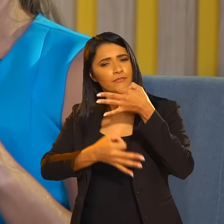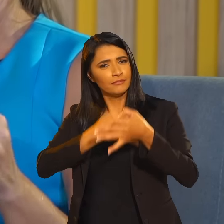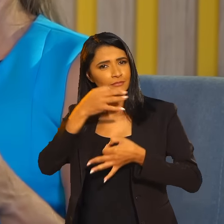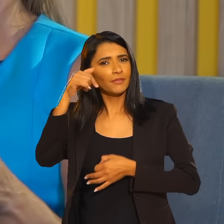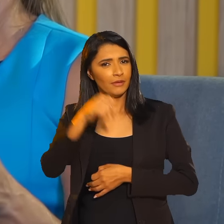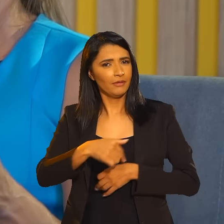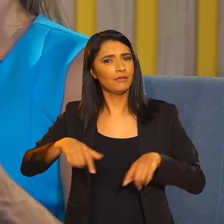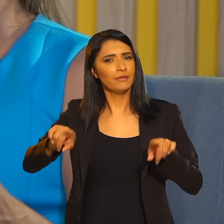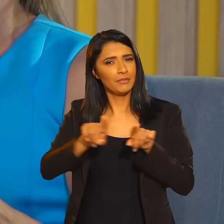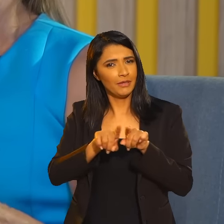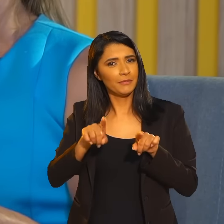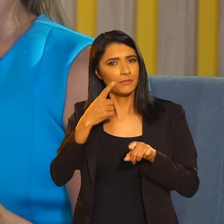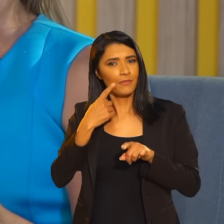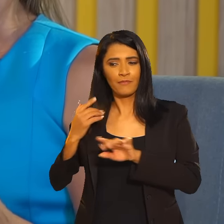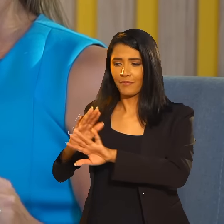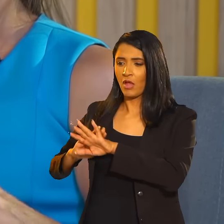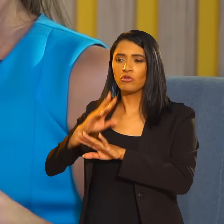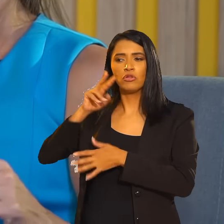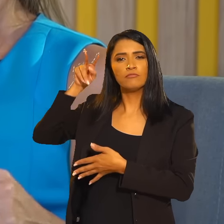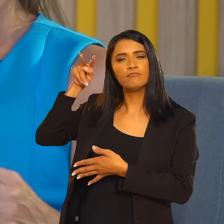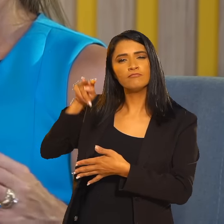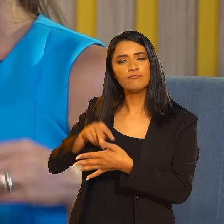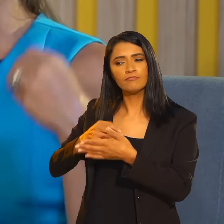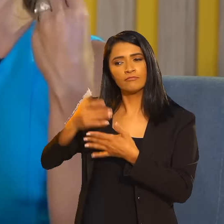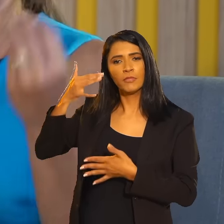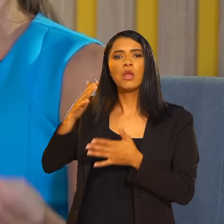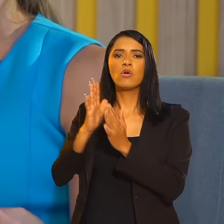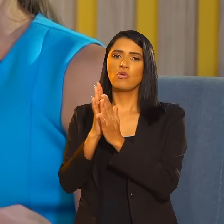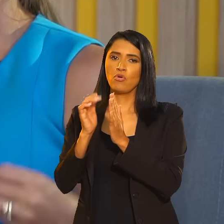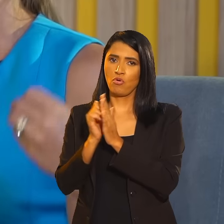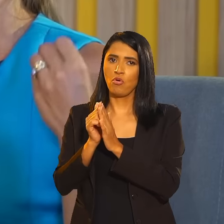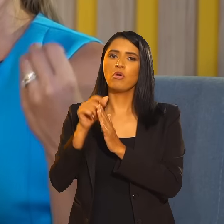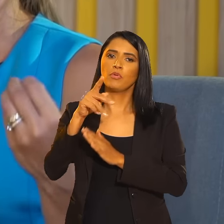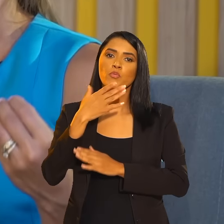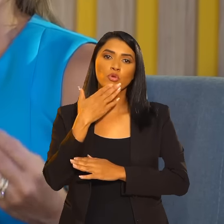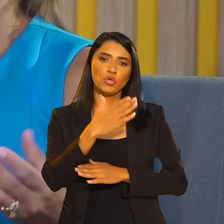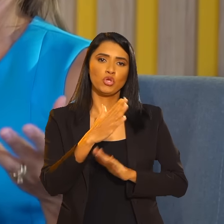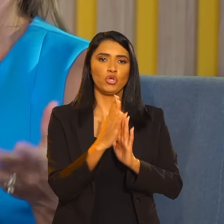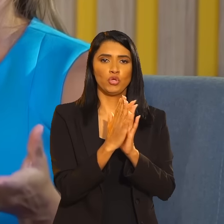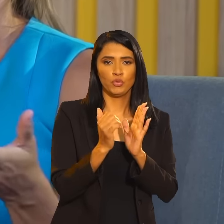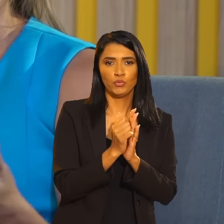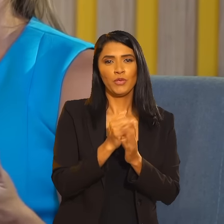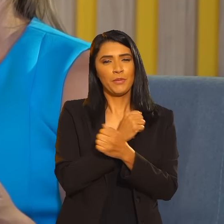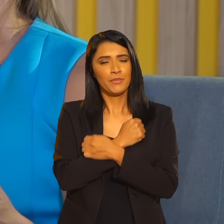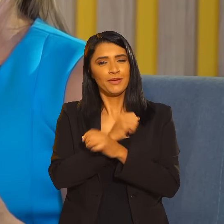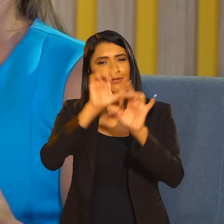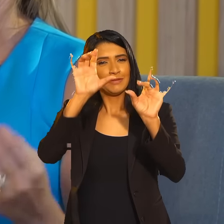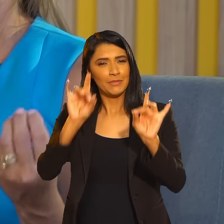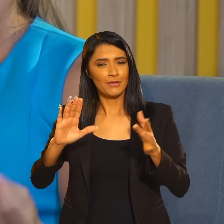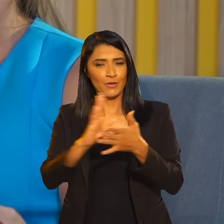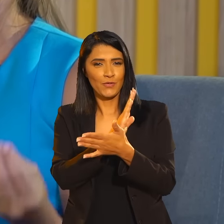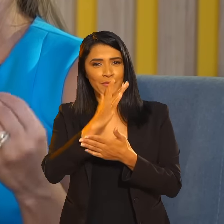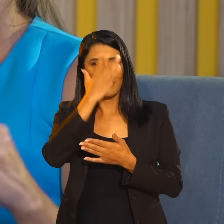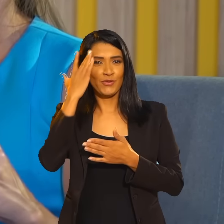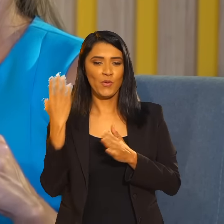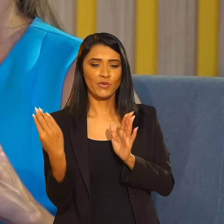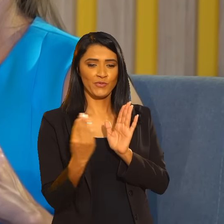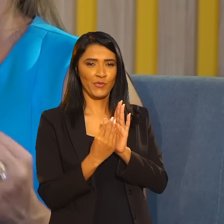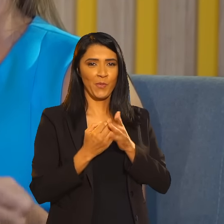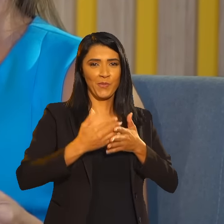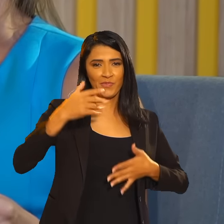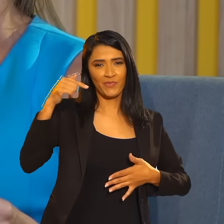seu comentário aqui também. Nos bastidores a gente lê os comentários, ora pelos pedidos de oração, e eu queria deixar um abraço especial para algumas pessoas que